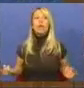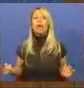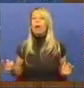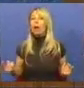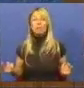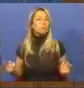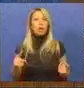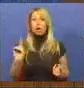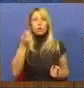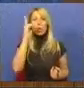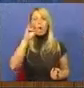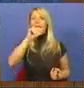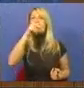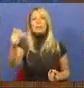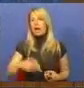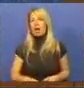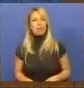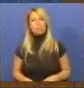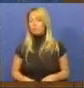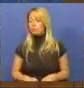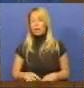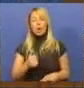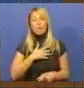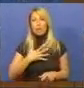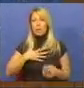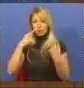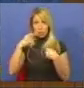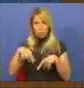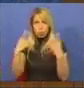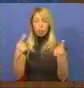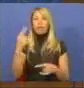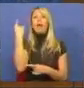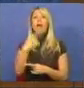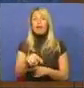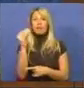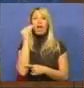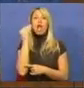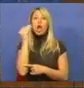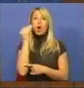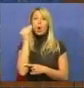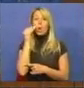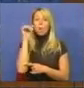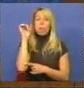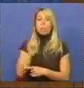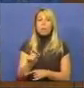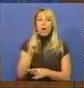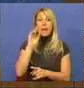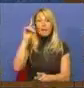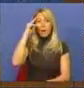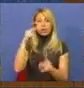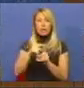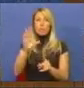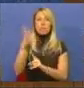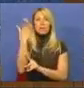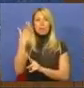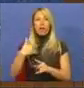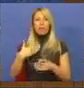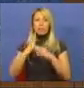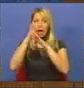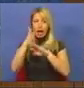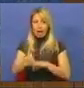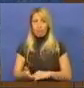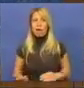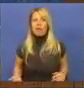não SA, uma empresa pública, tendo como cliente fundamental a Armada, mas aberta à